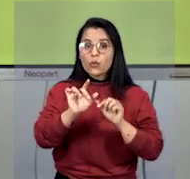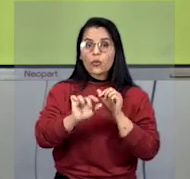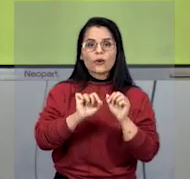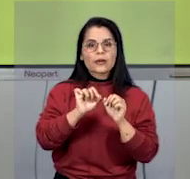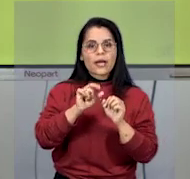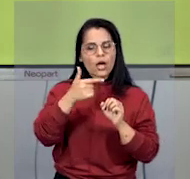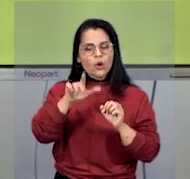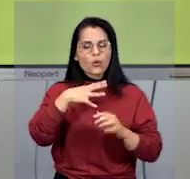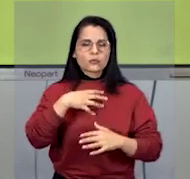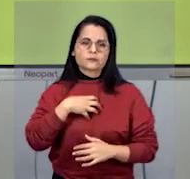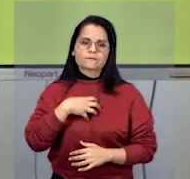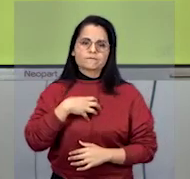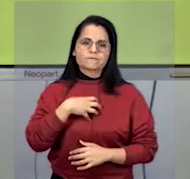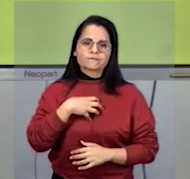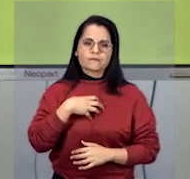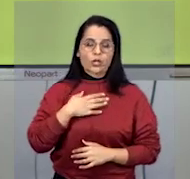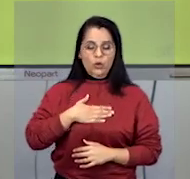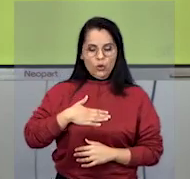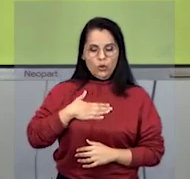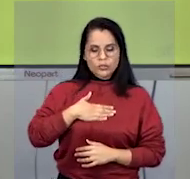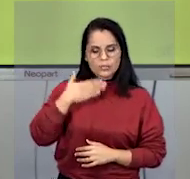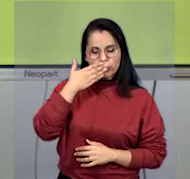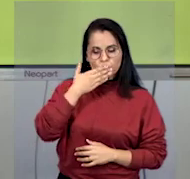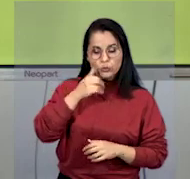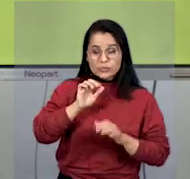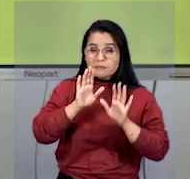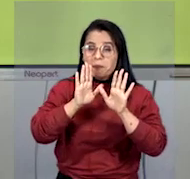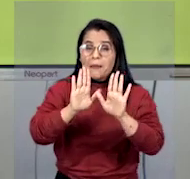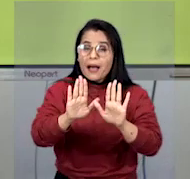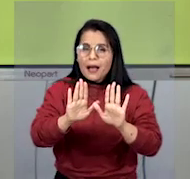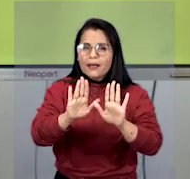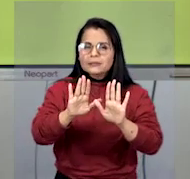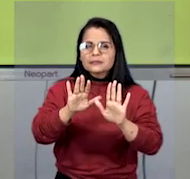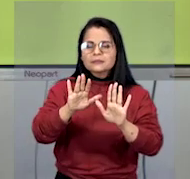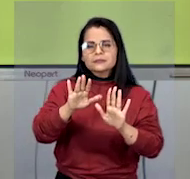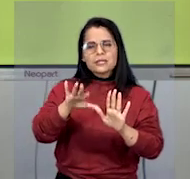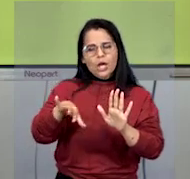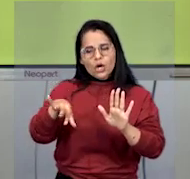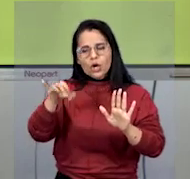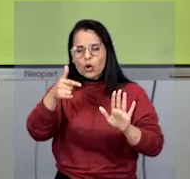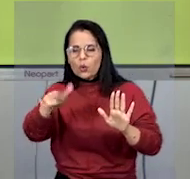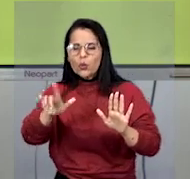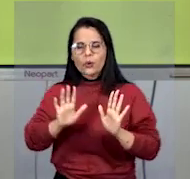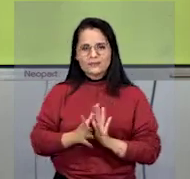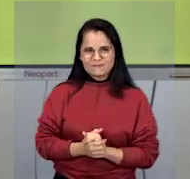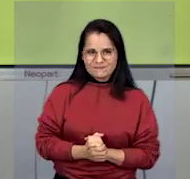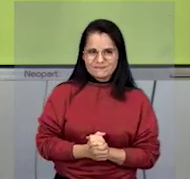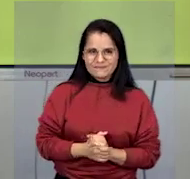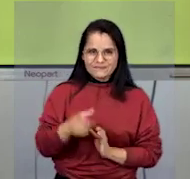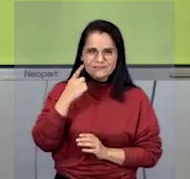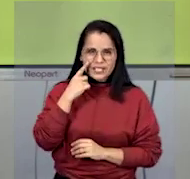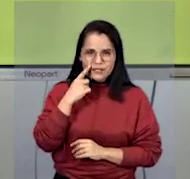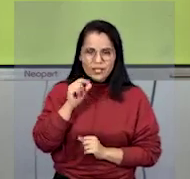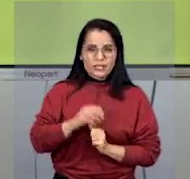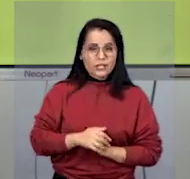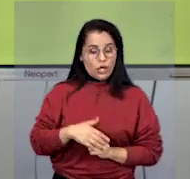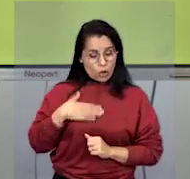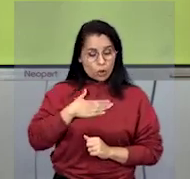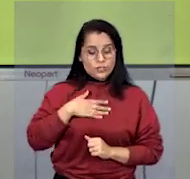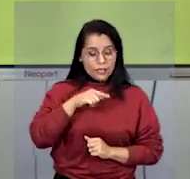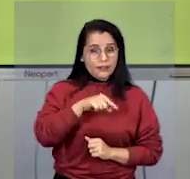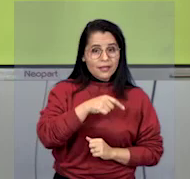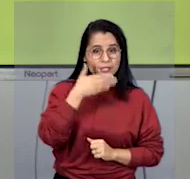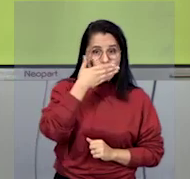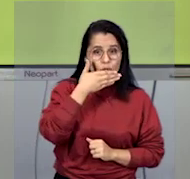um outro sentido. Gostei do doce, mas prefiro o outro. Tá vendo? Apesar de você ter gostado daquele doce